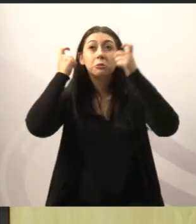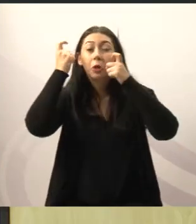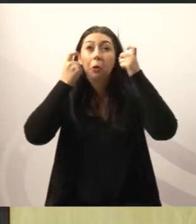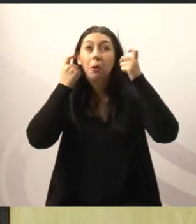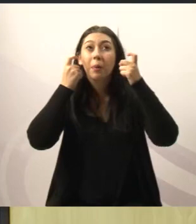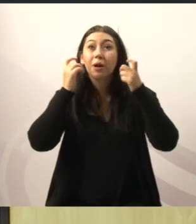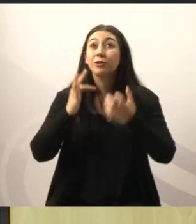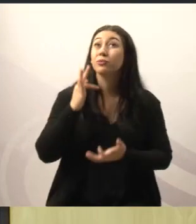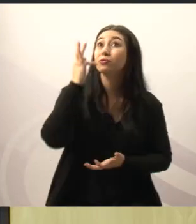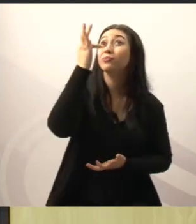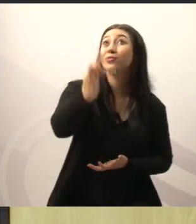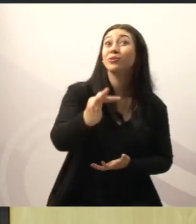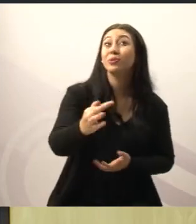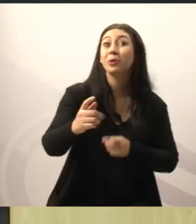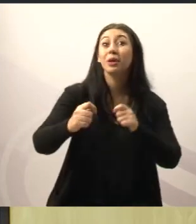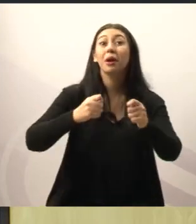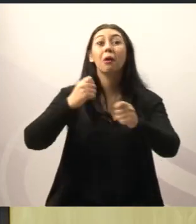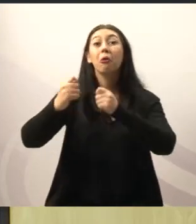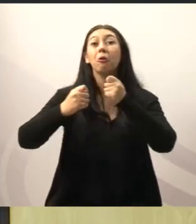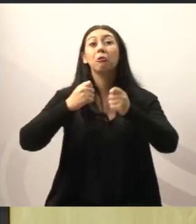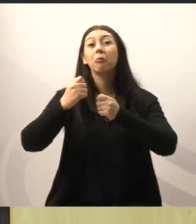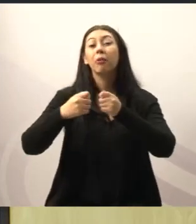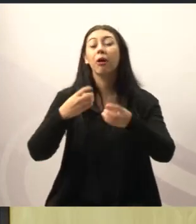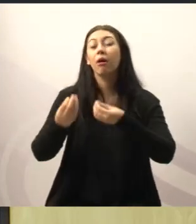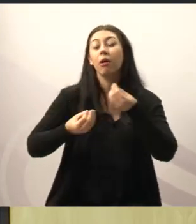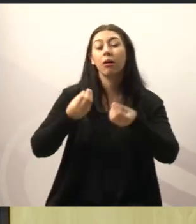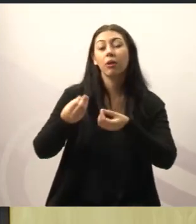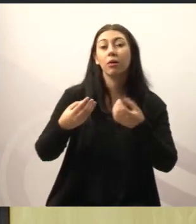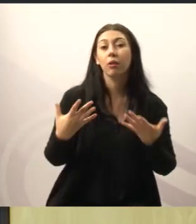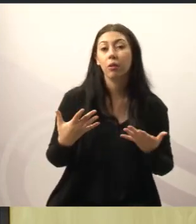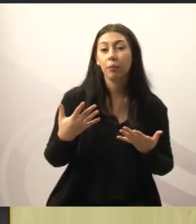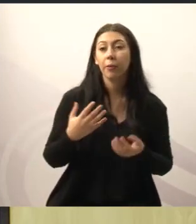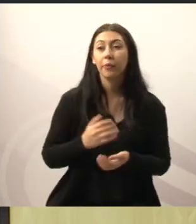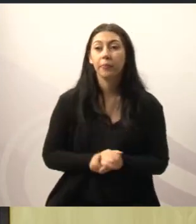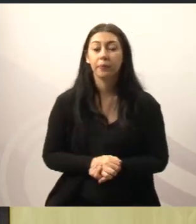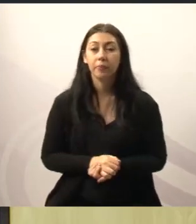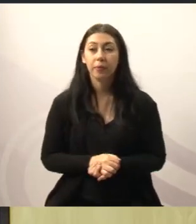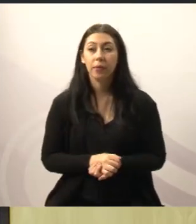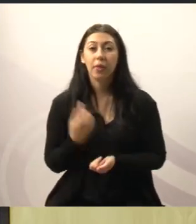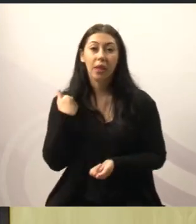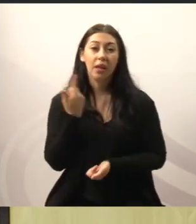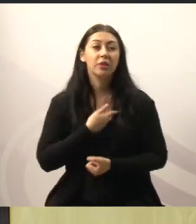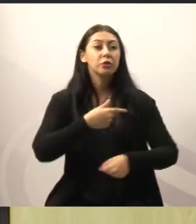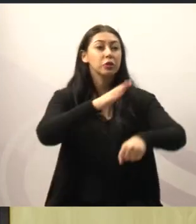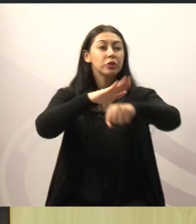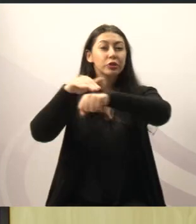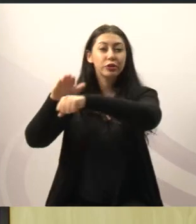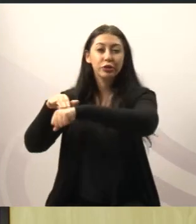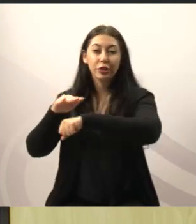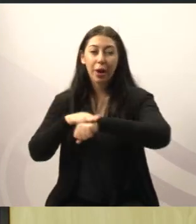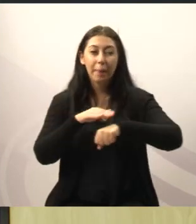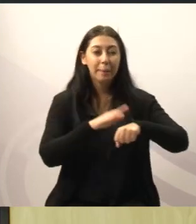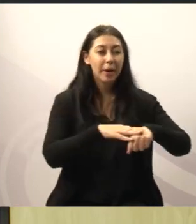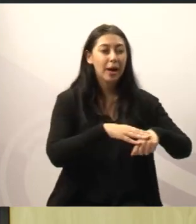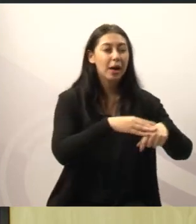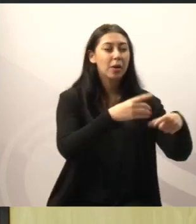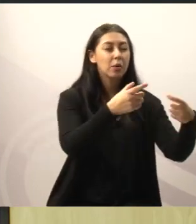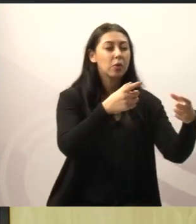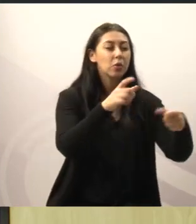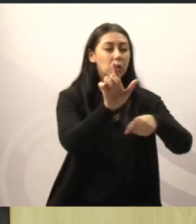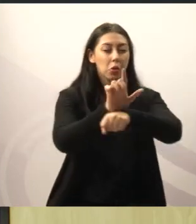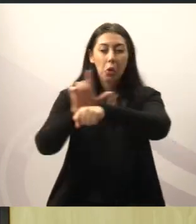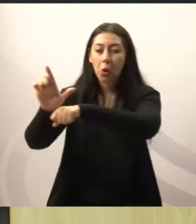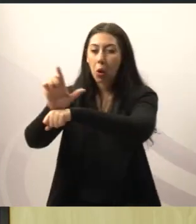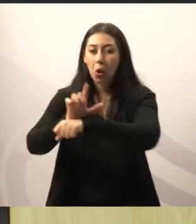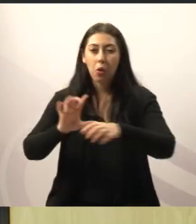pós-pandemia Covid-19. Contudo, chamar as instituições que representam o comércio e me coloco à disposição a formar uma